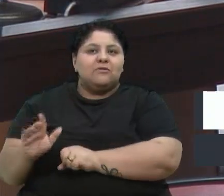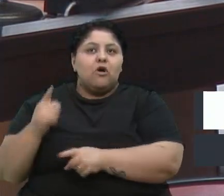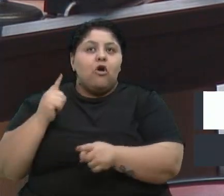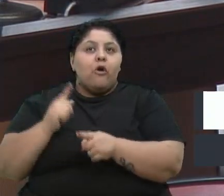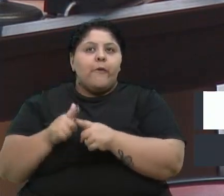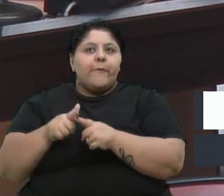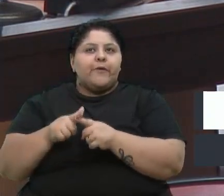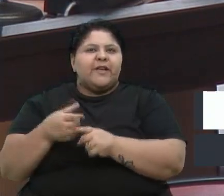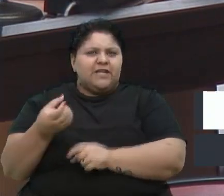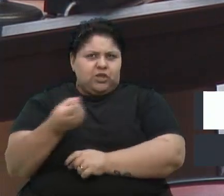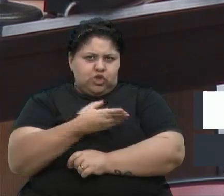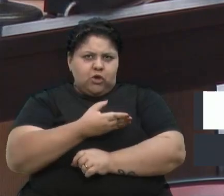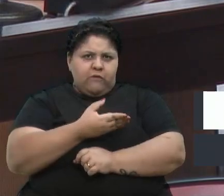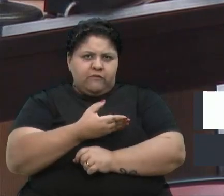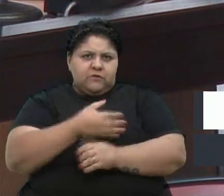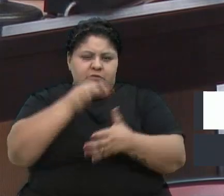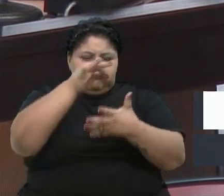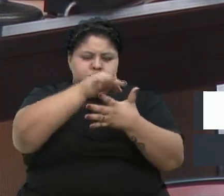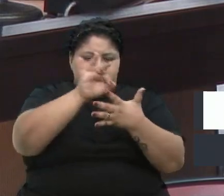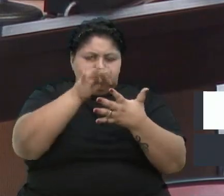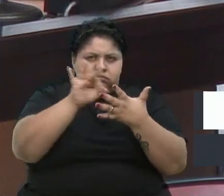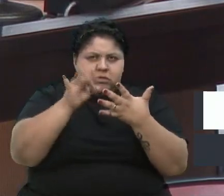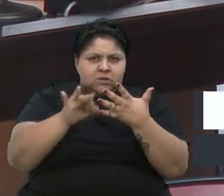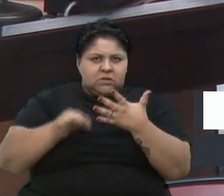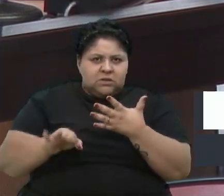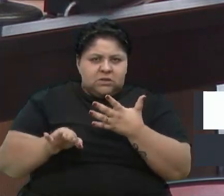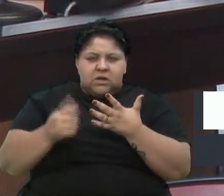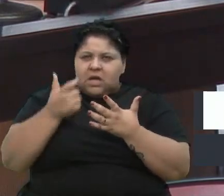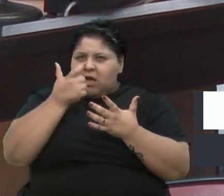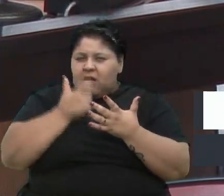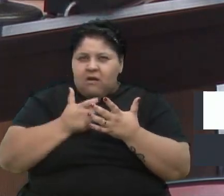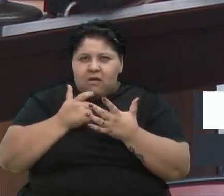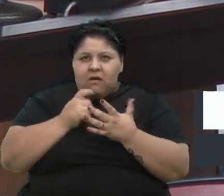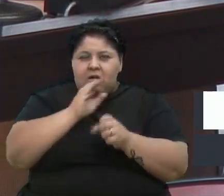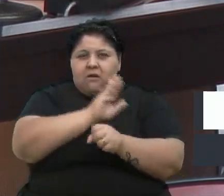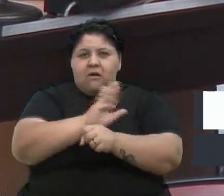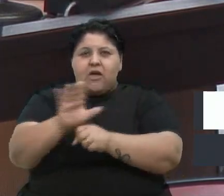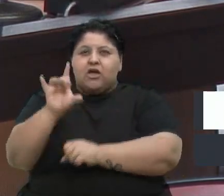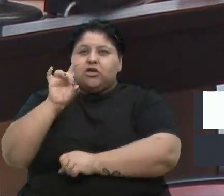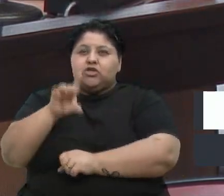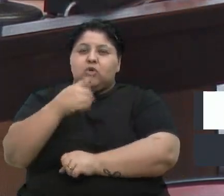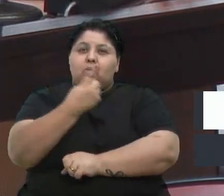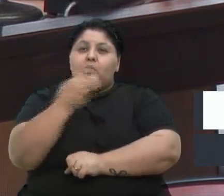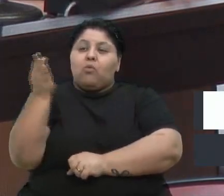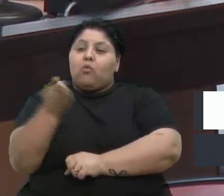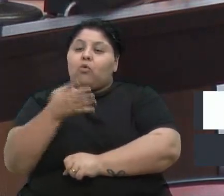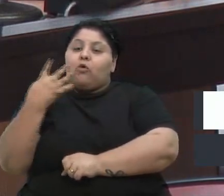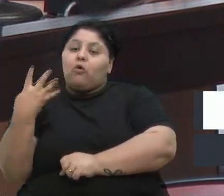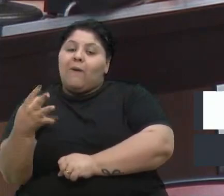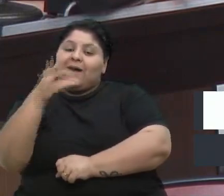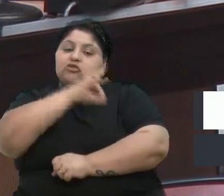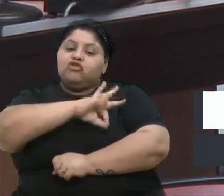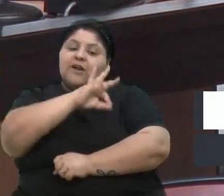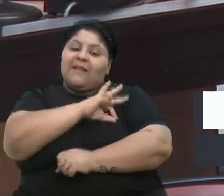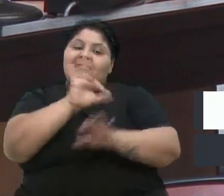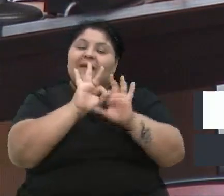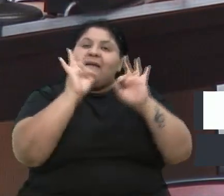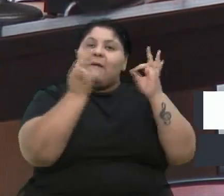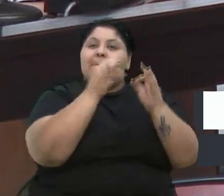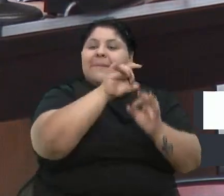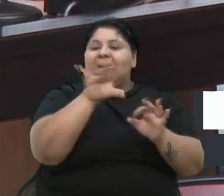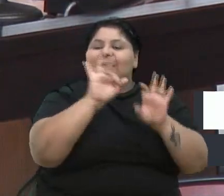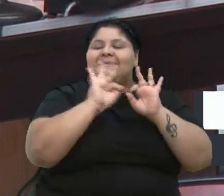novos critérios, parece que esse benefício é apenas de 1/4 de renda per capita de família, para cada